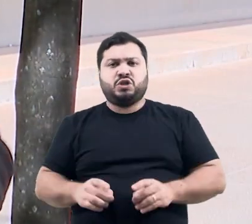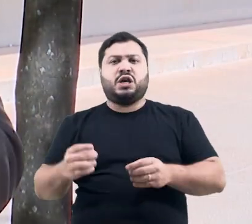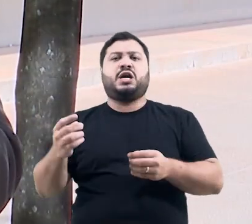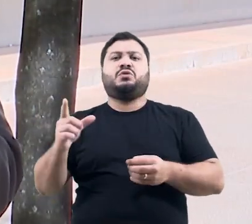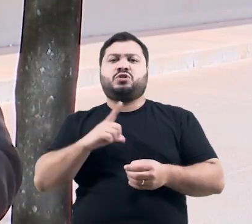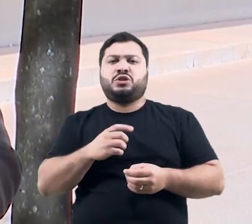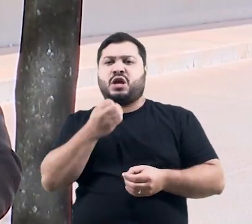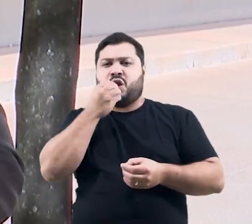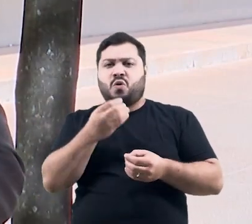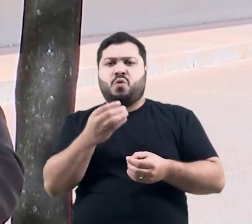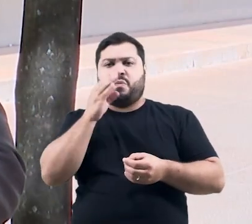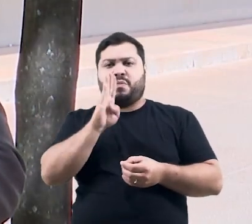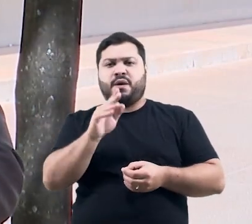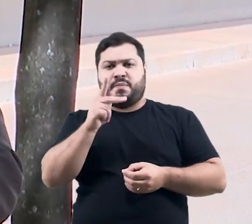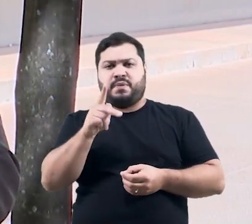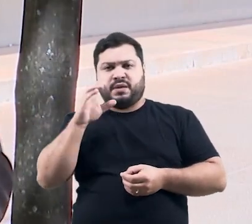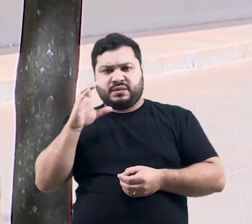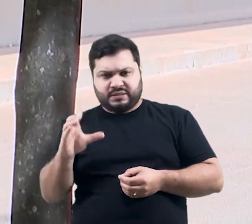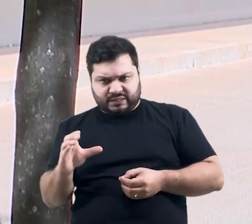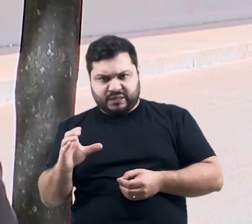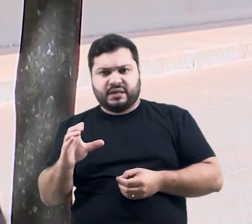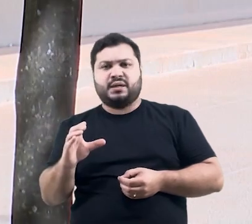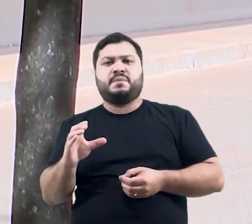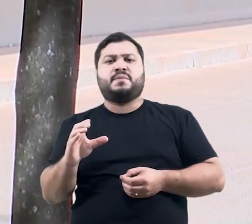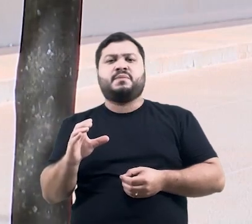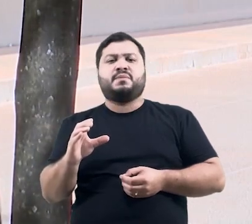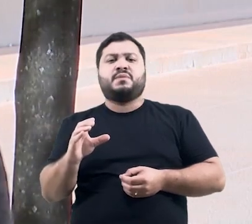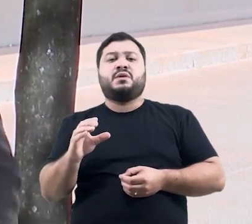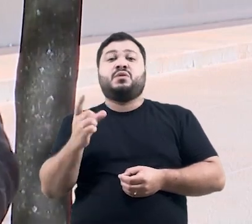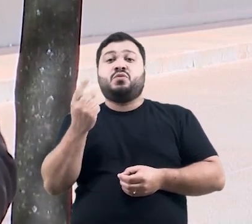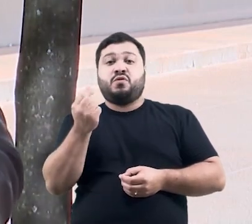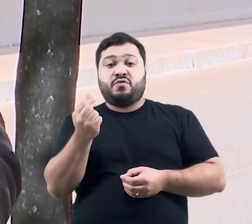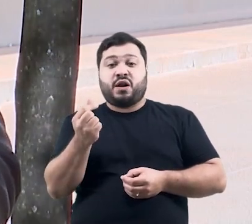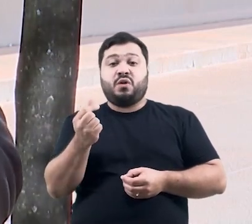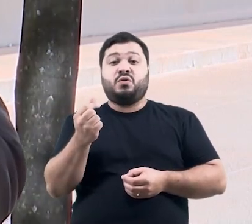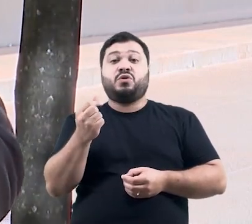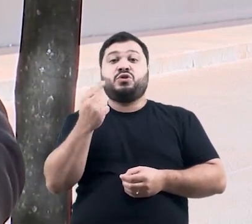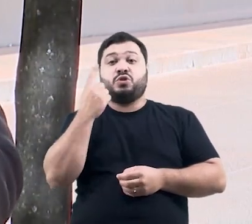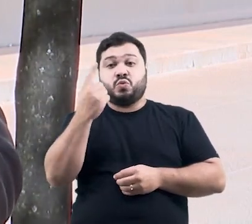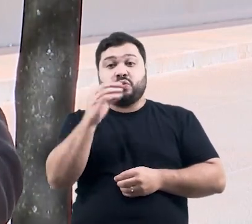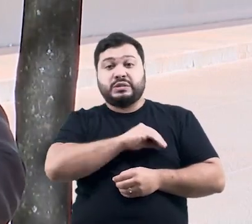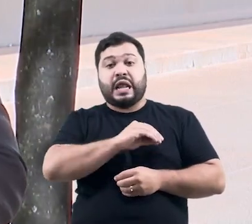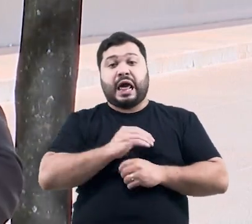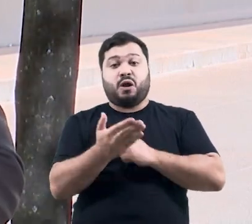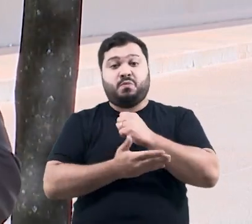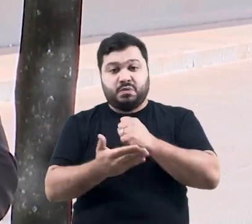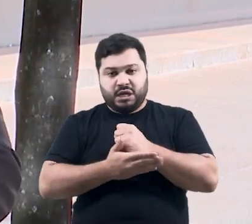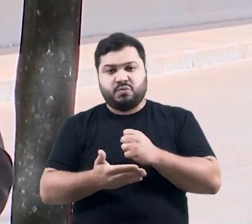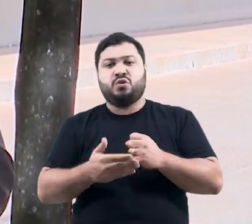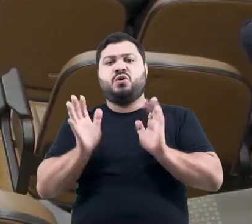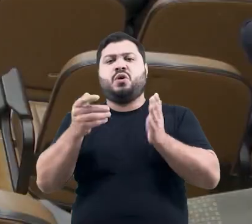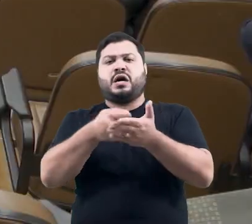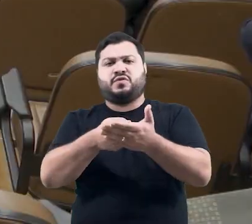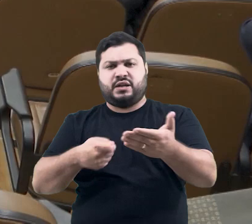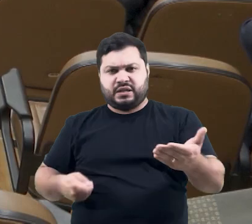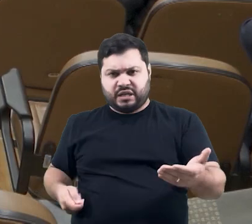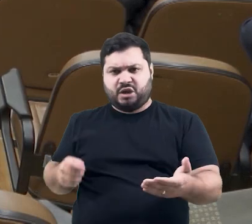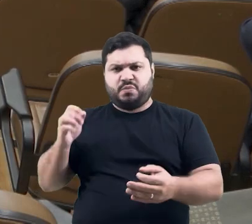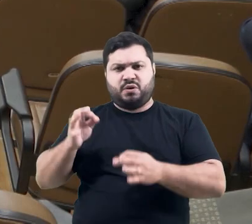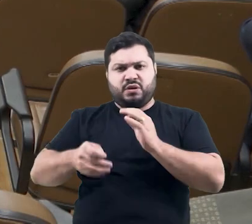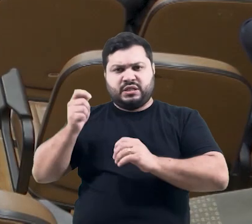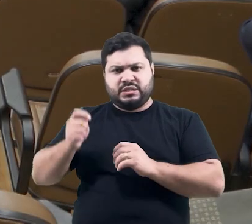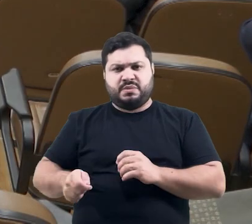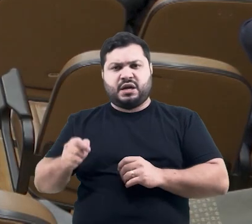Região o direito de receber o benefício de prestação continuada, o chamado BPC, no valor de um salário mínimo. O caso